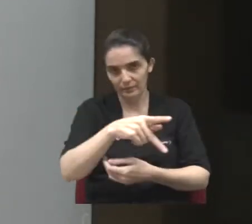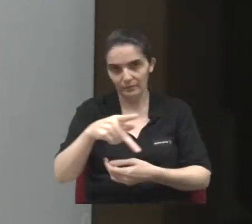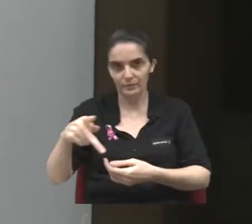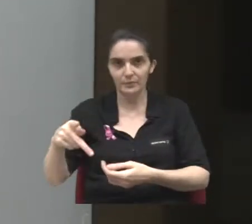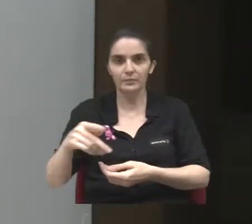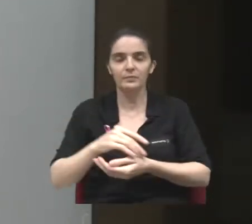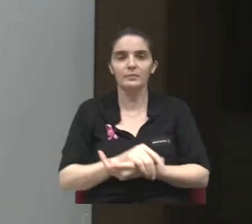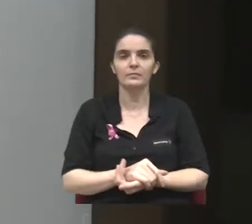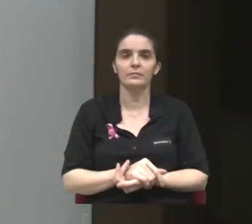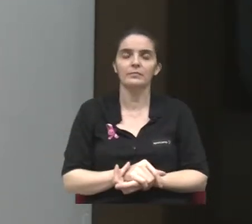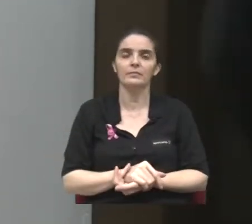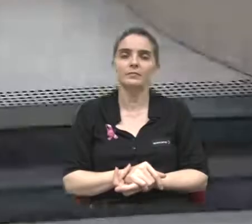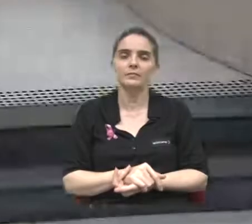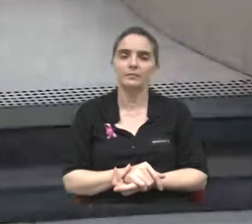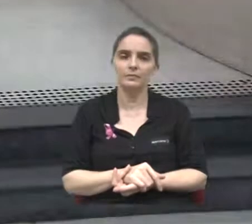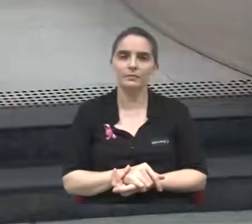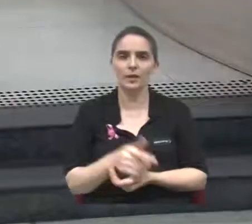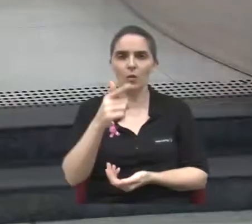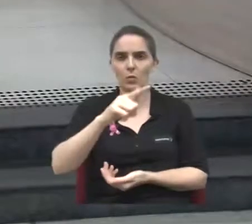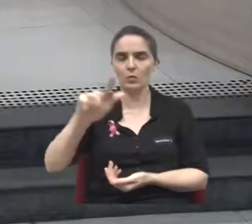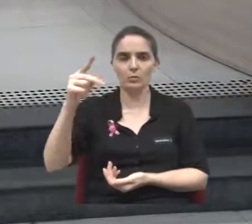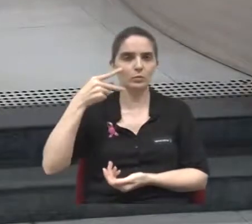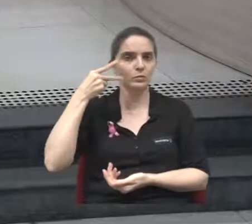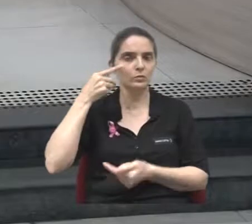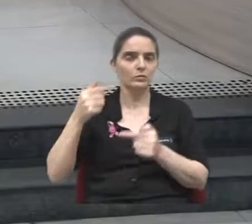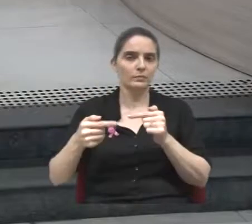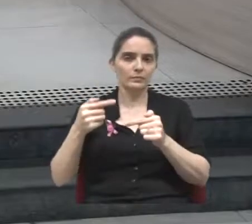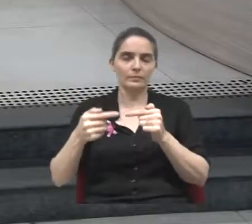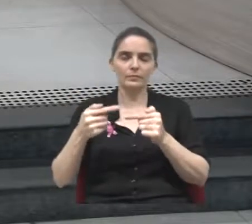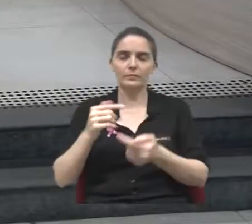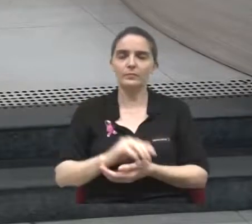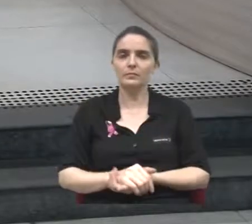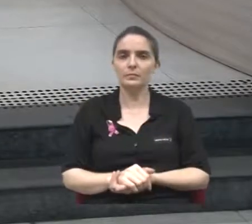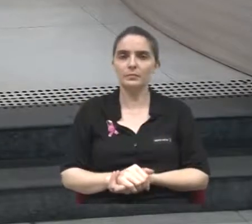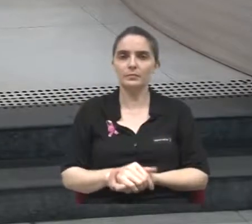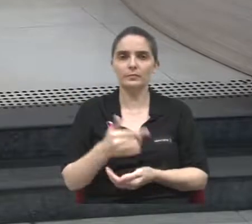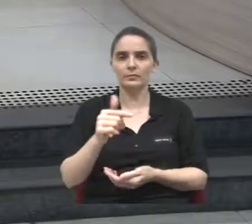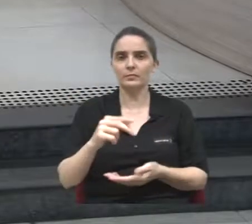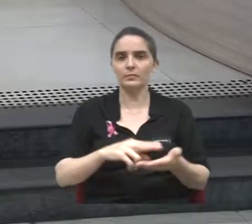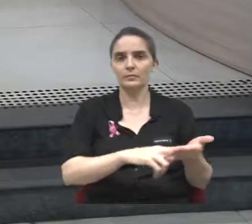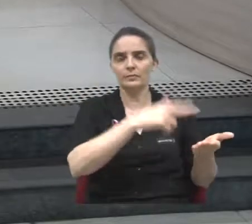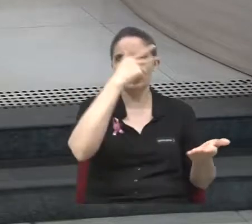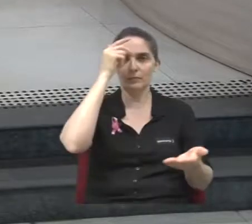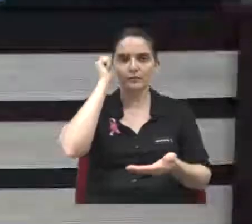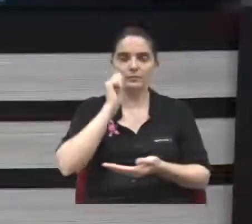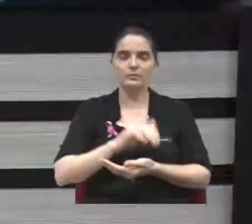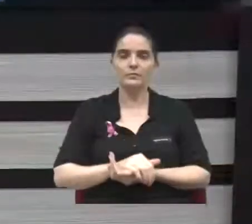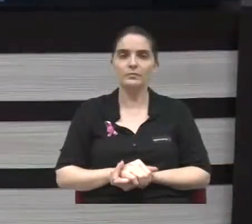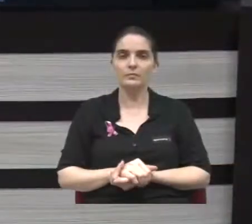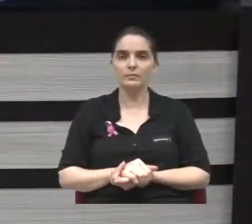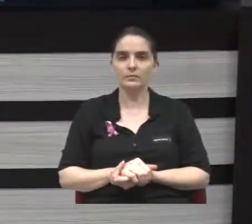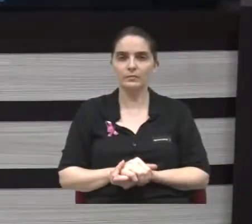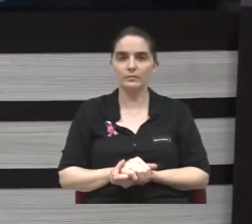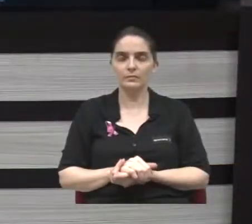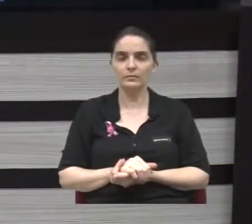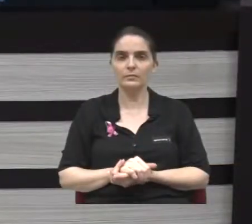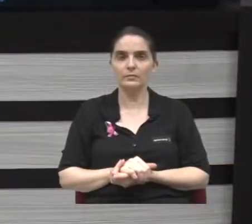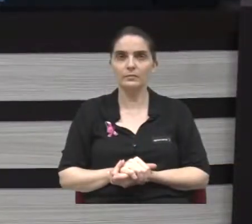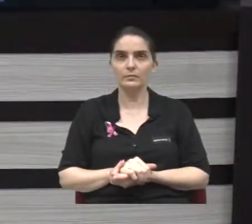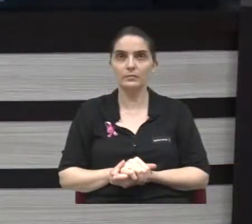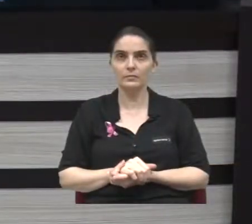Mari. Mais algum vereador deseja discutir o requerimento? Não havendo executivo. Jorge, o próximo.